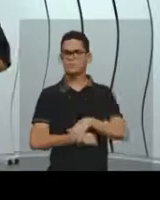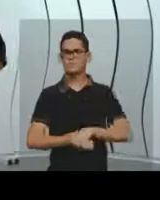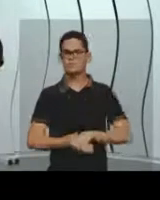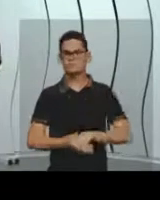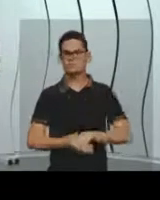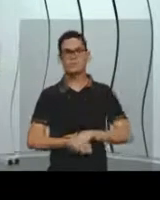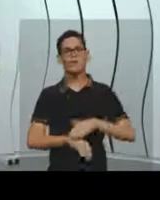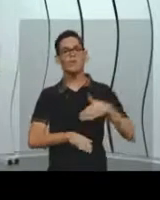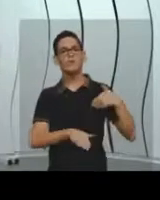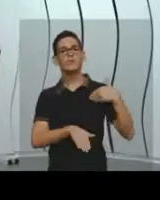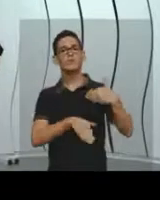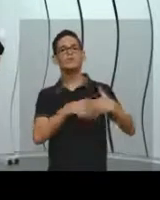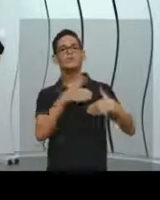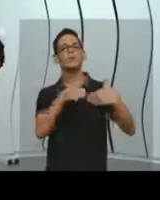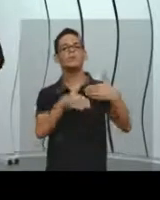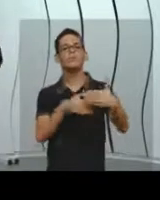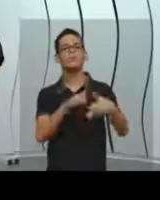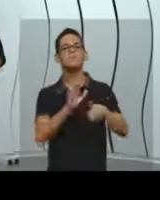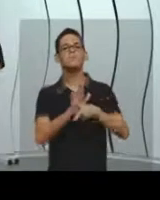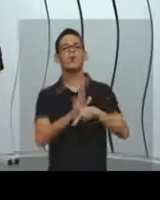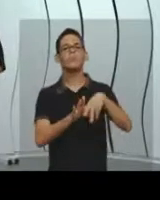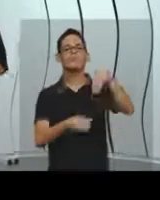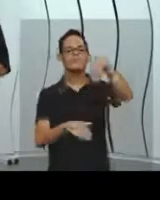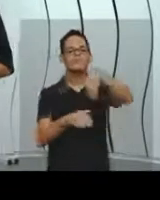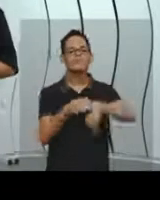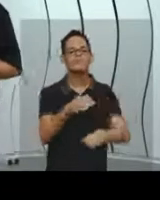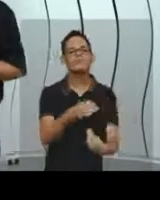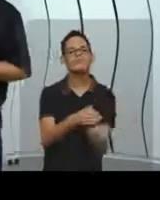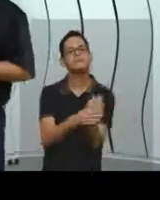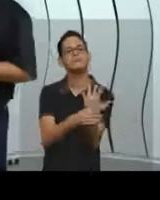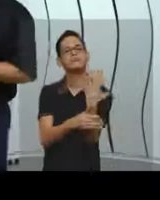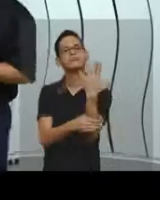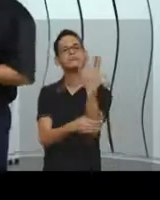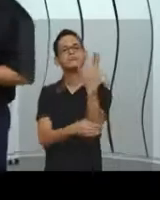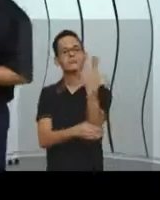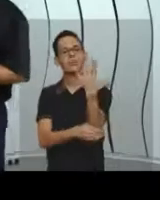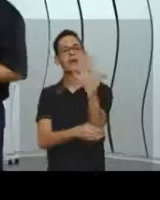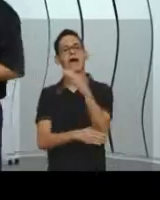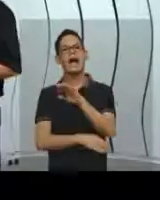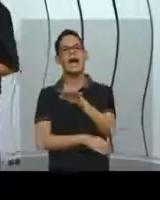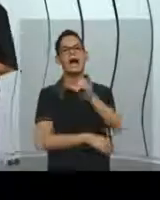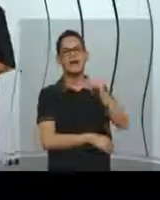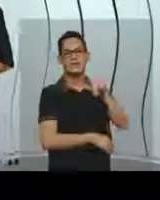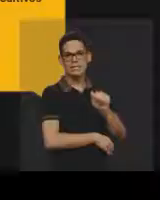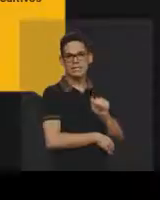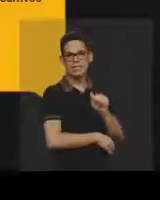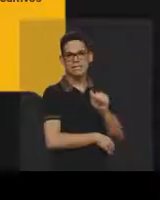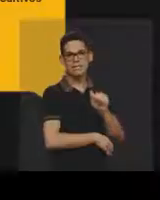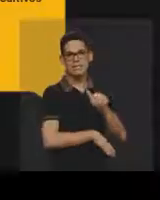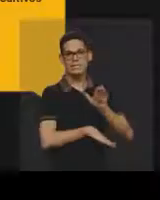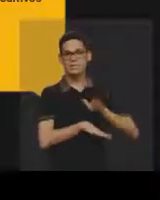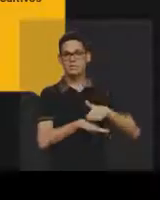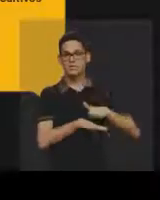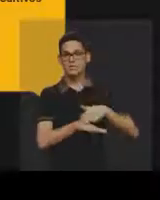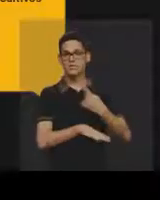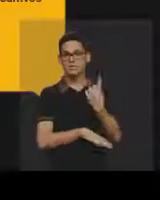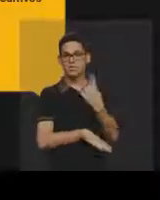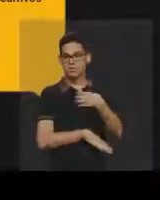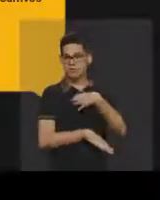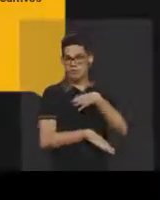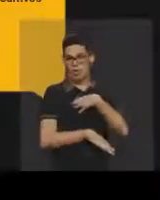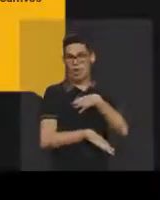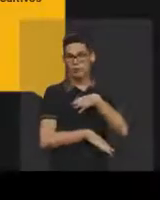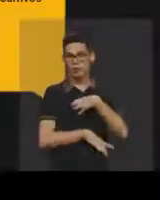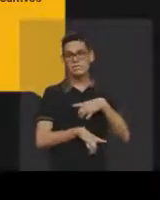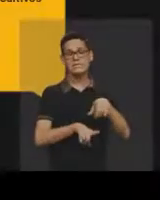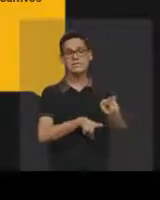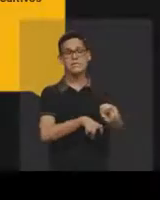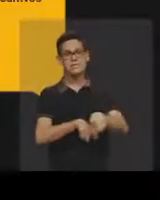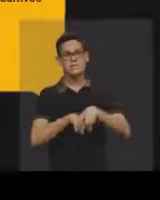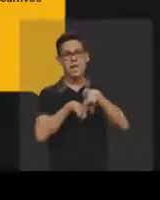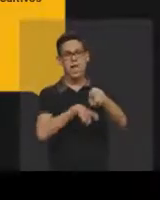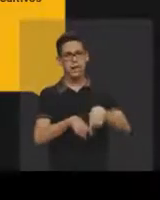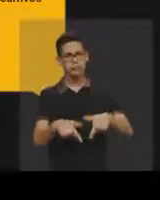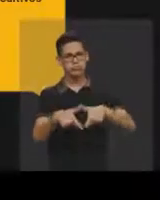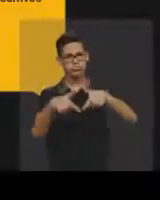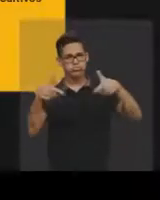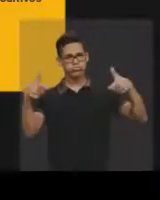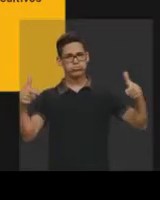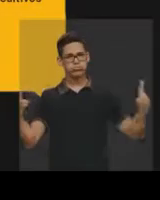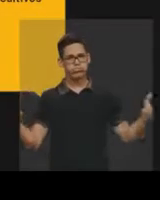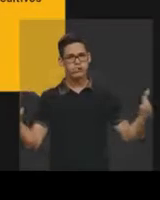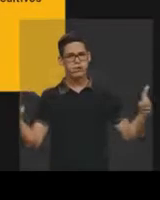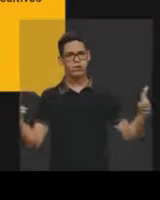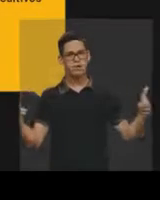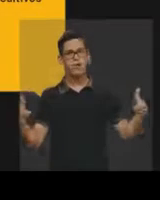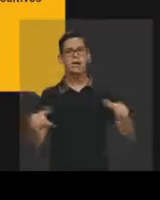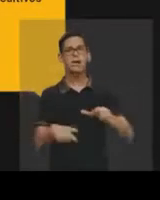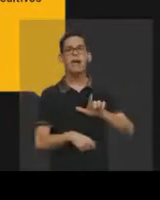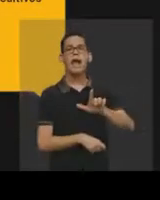do processo de plantio da cana-de-açúcar: monocultora, né? Latifúndios, ou seja, grandes propriedades,